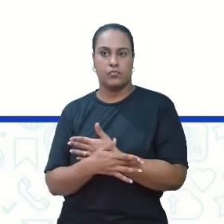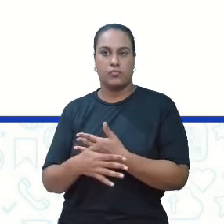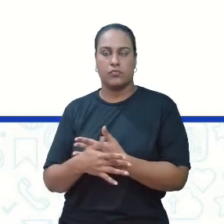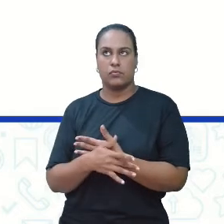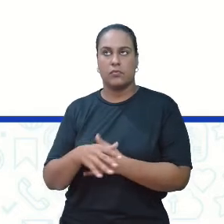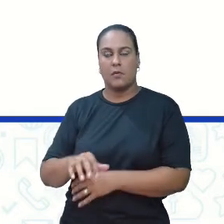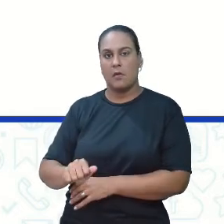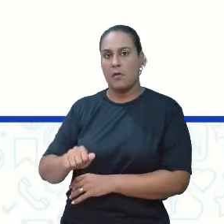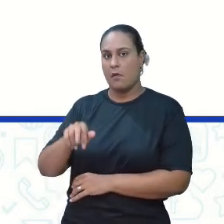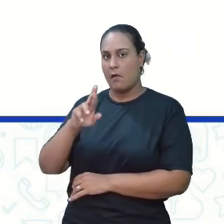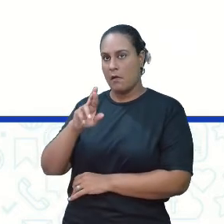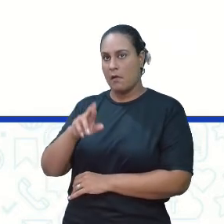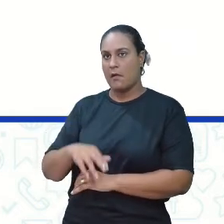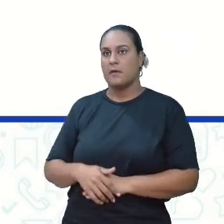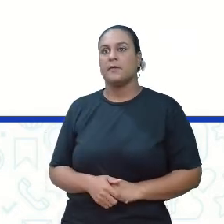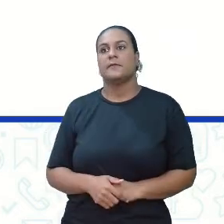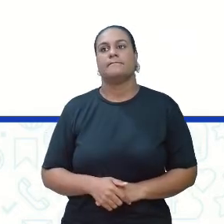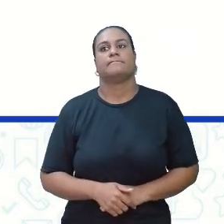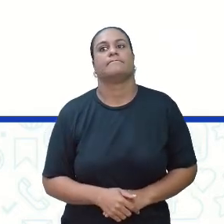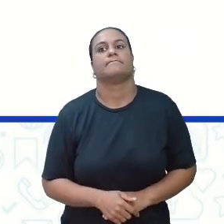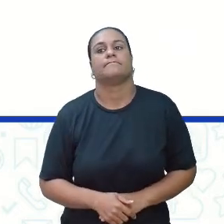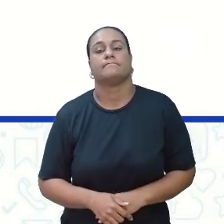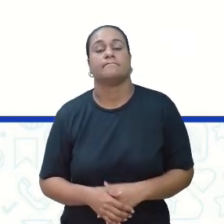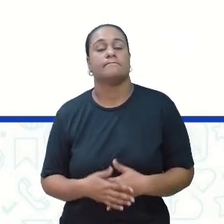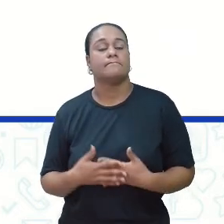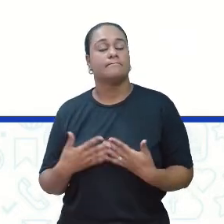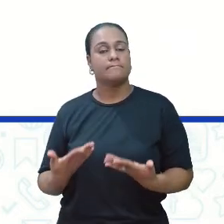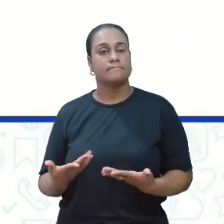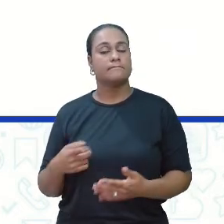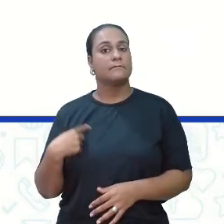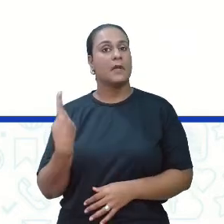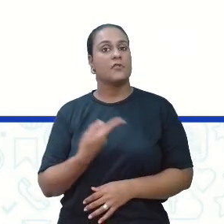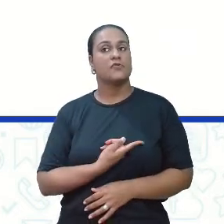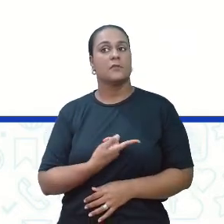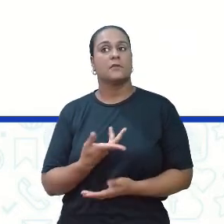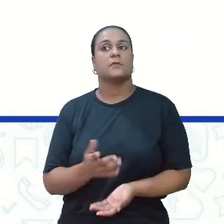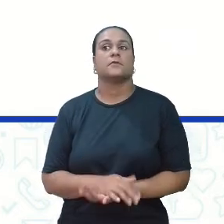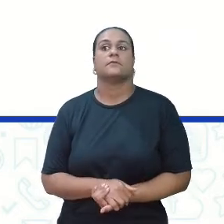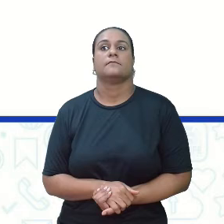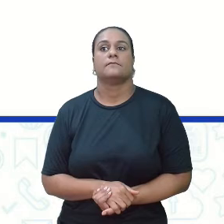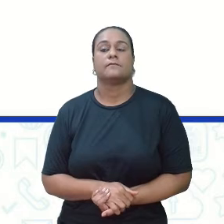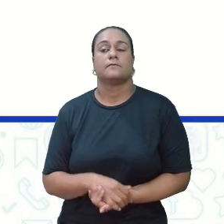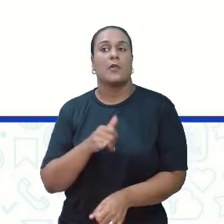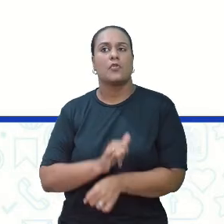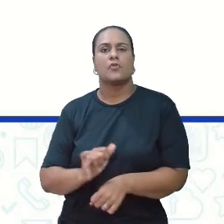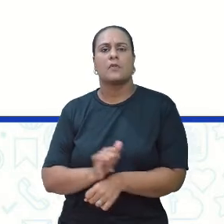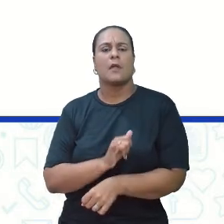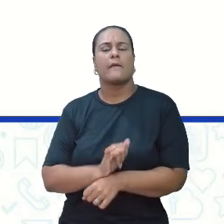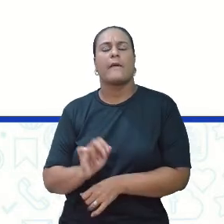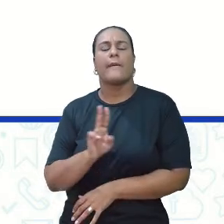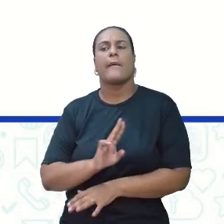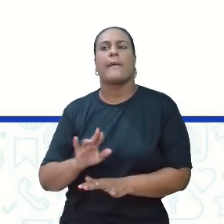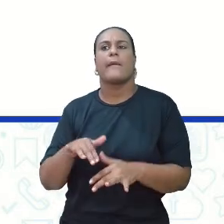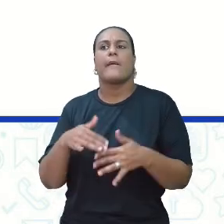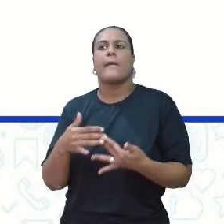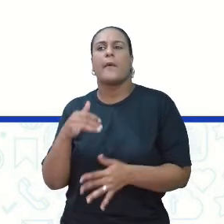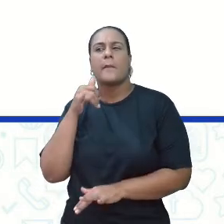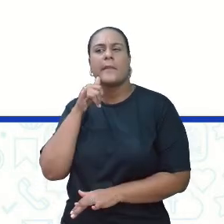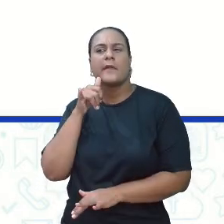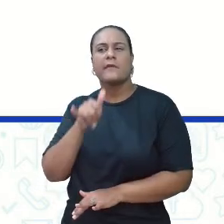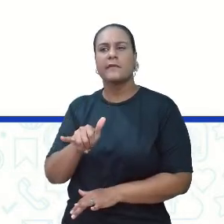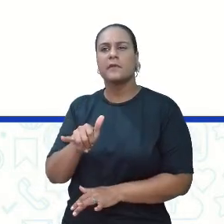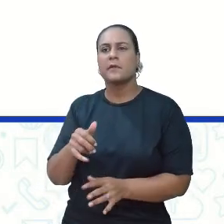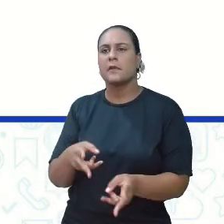do ar, certo? Mas o que fazemos para prever e amenizar os efeitos desses desastres,